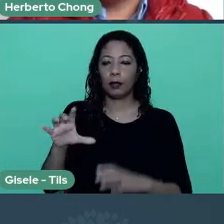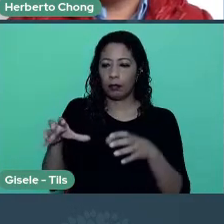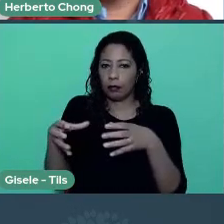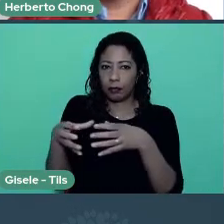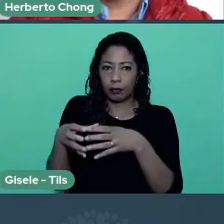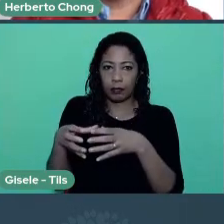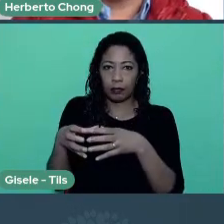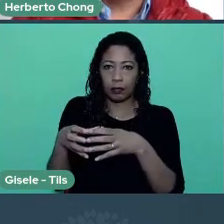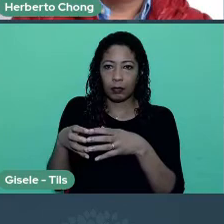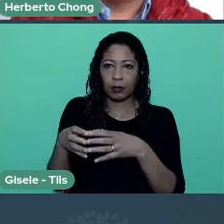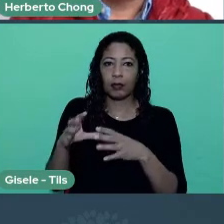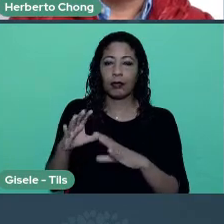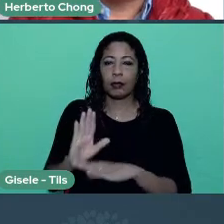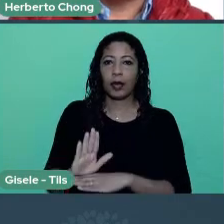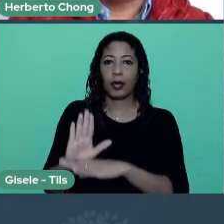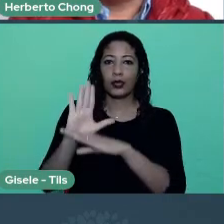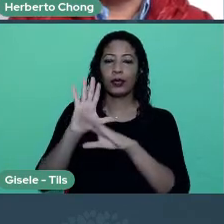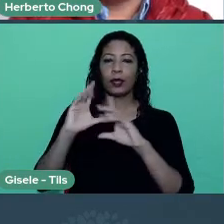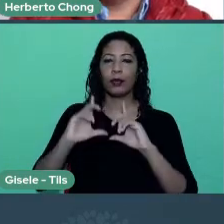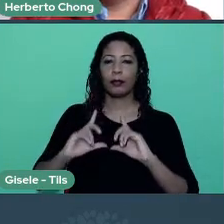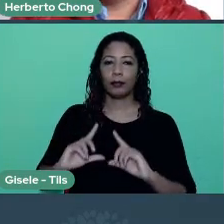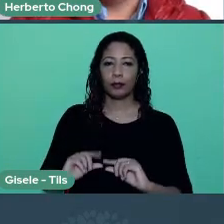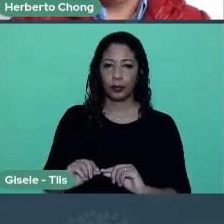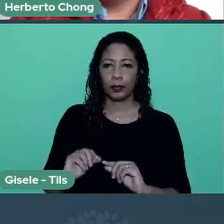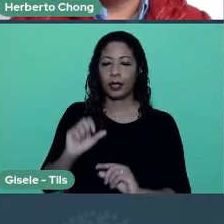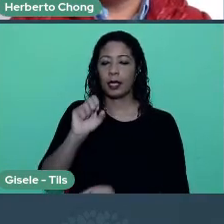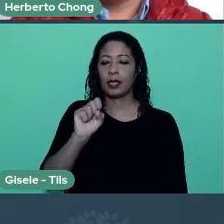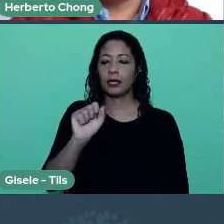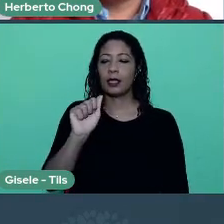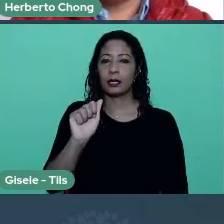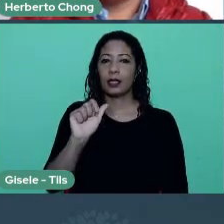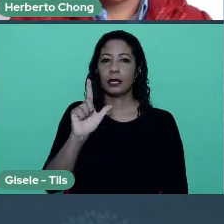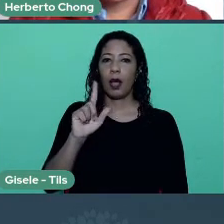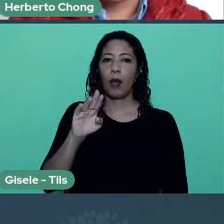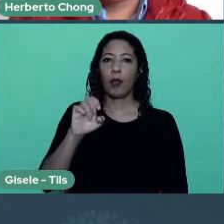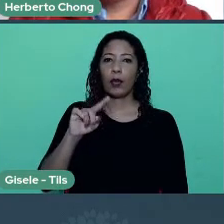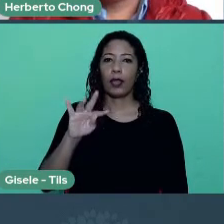o beta-2 de curta ação, o salbutamol. Seguinte.